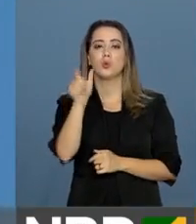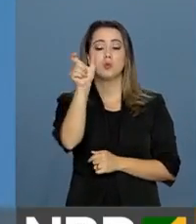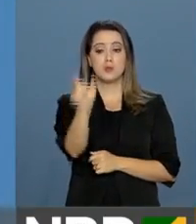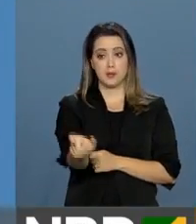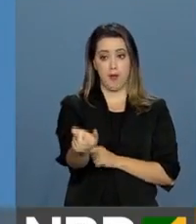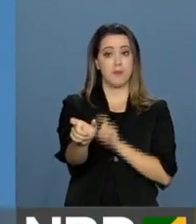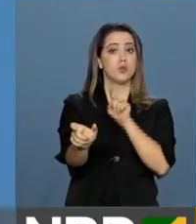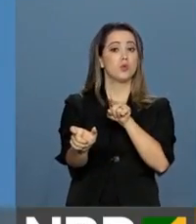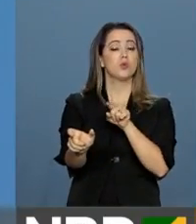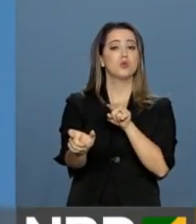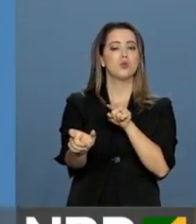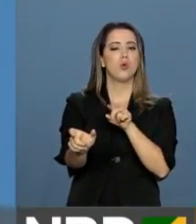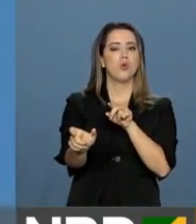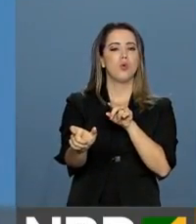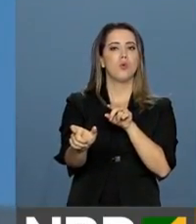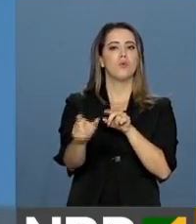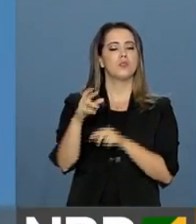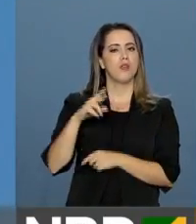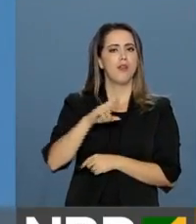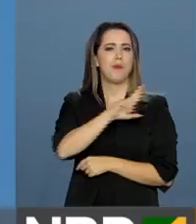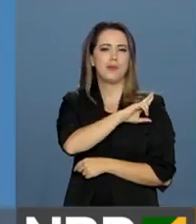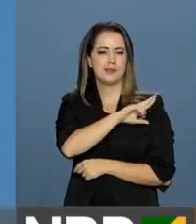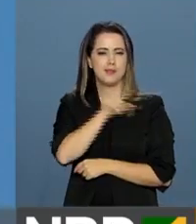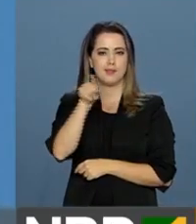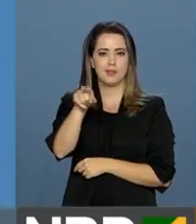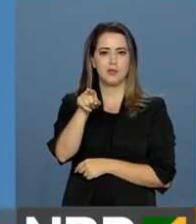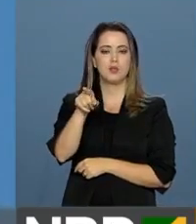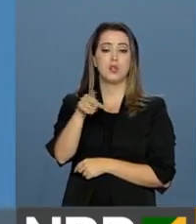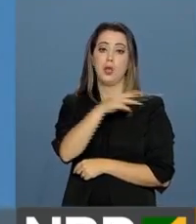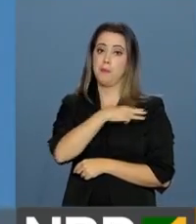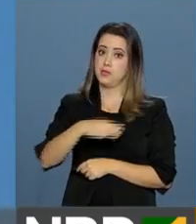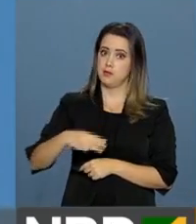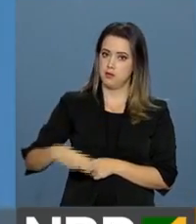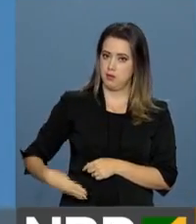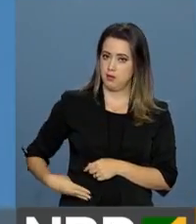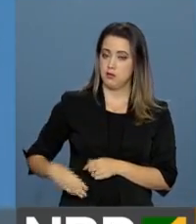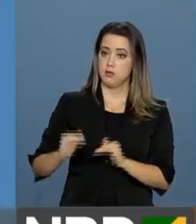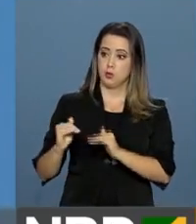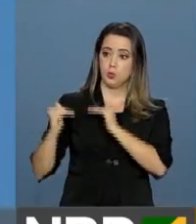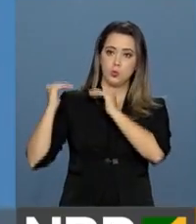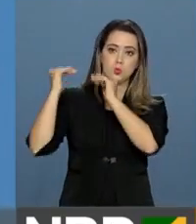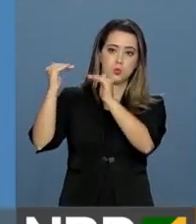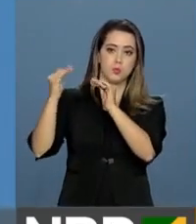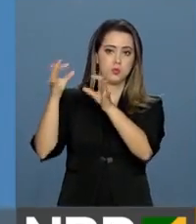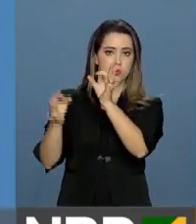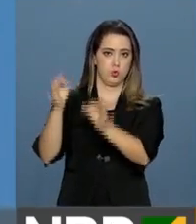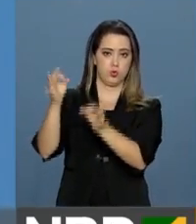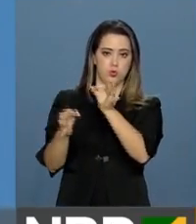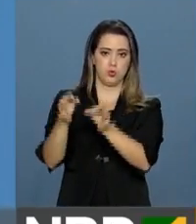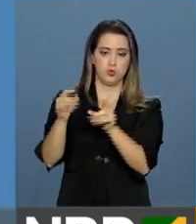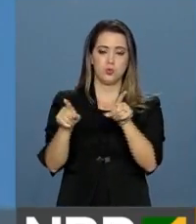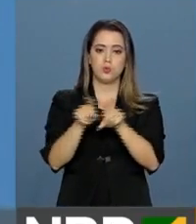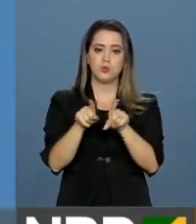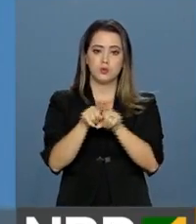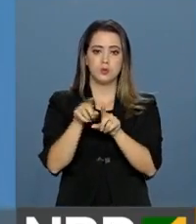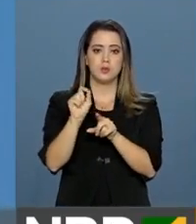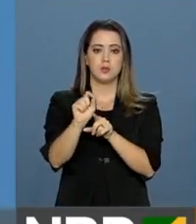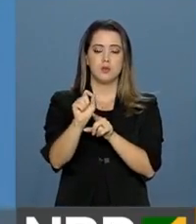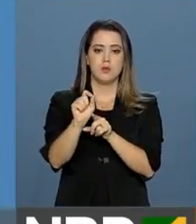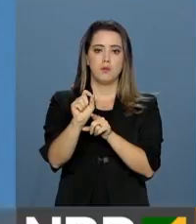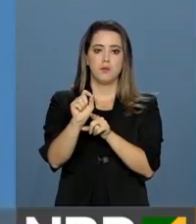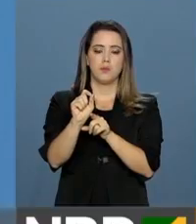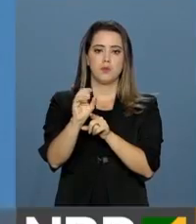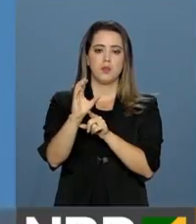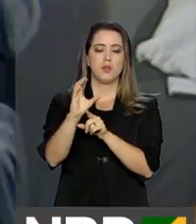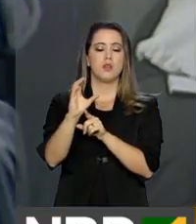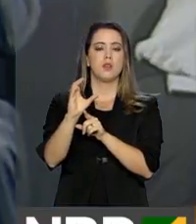pessoa da nossa grande ministra 3 mendonça e na minha querida amiga minha caneta porque o time